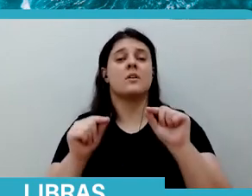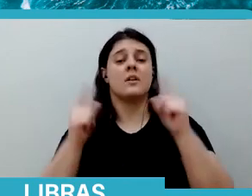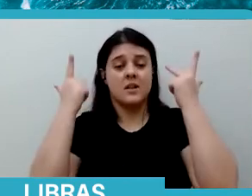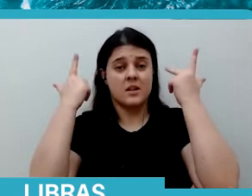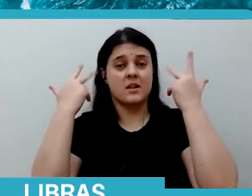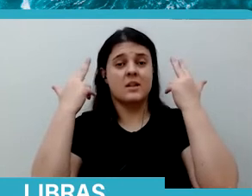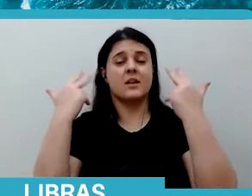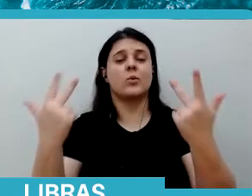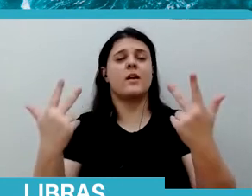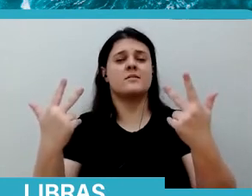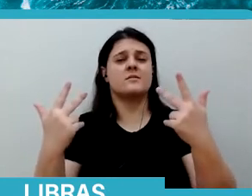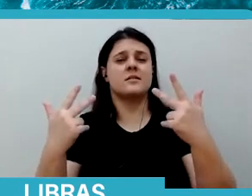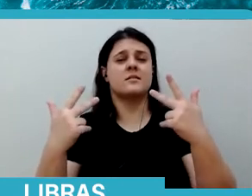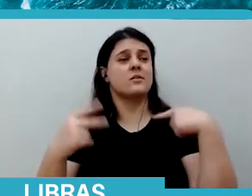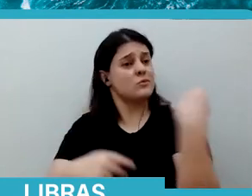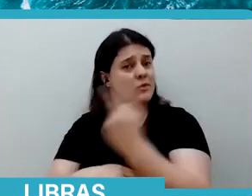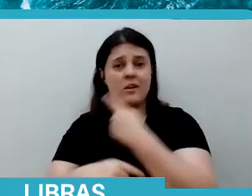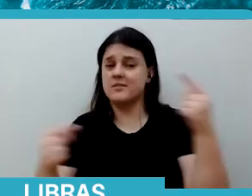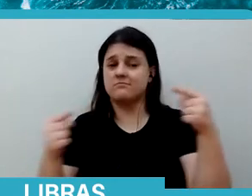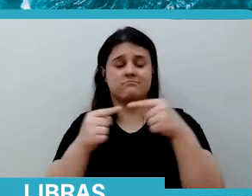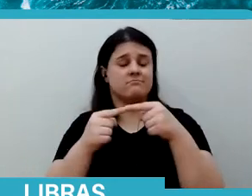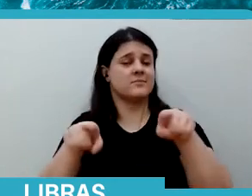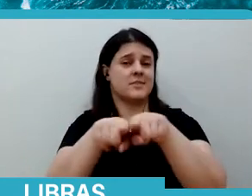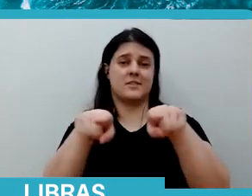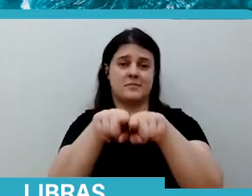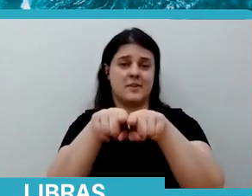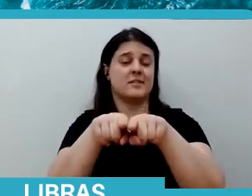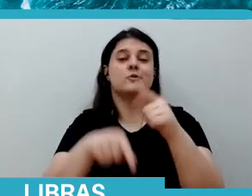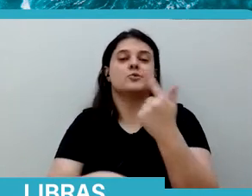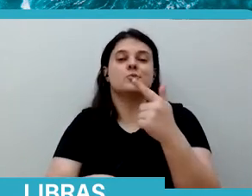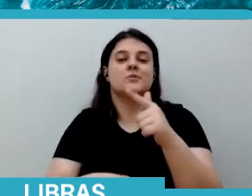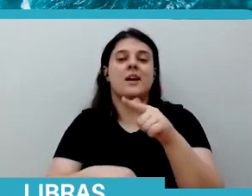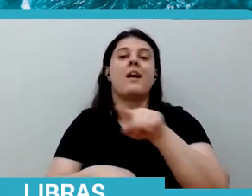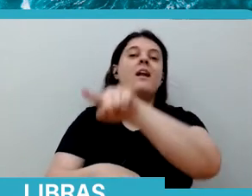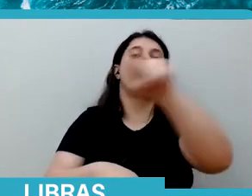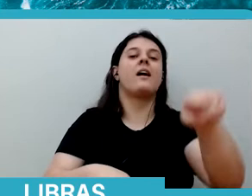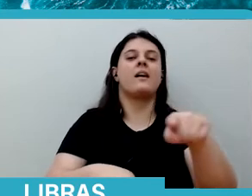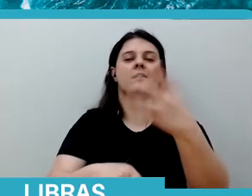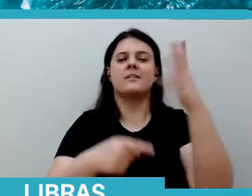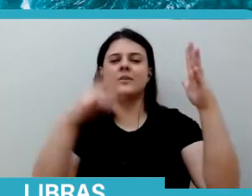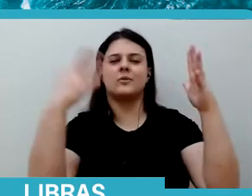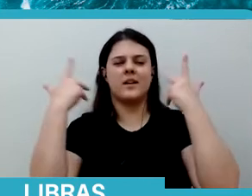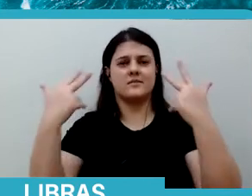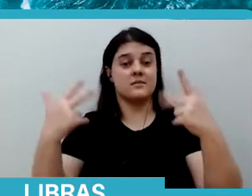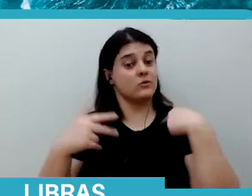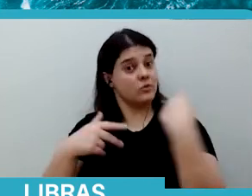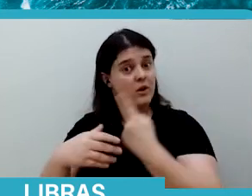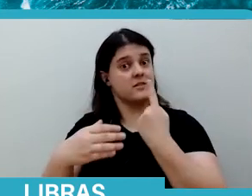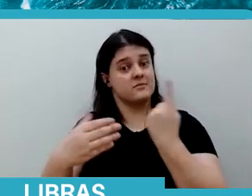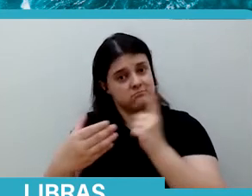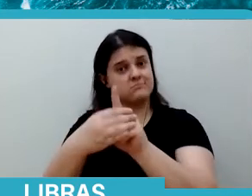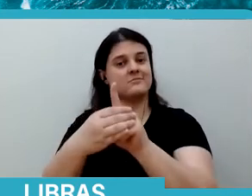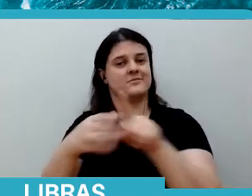oi e ela é um convite para lembrar que a gente é natureza também não existe a natureza nós somos natureza